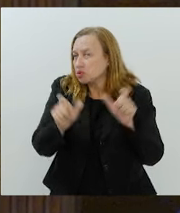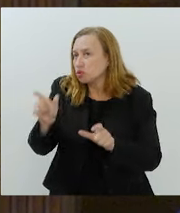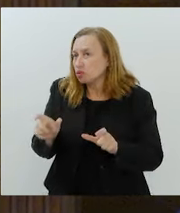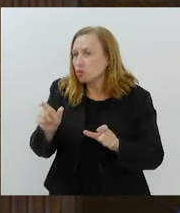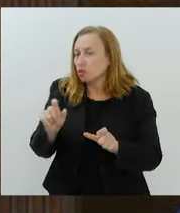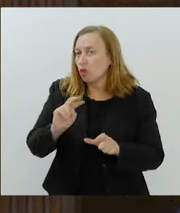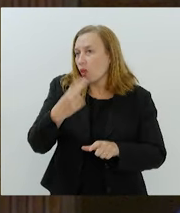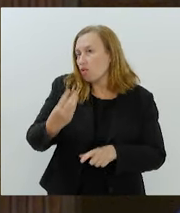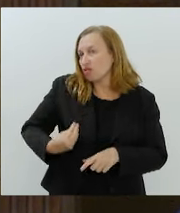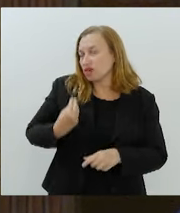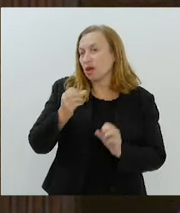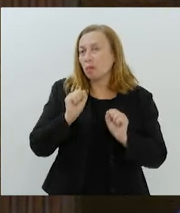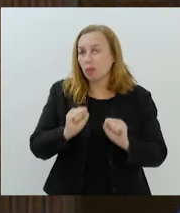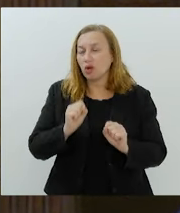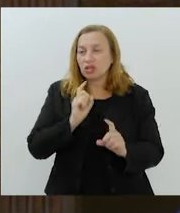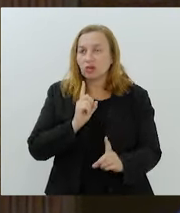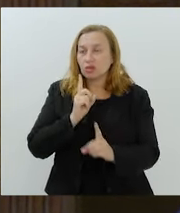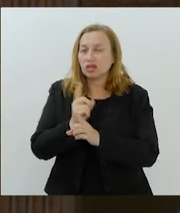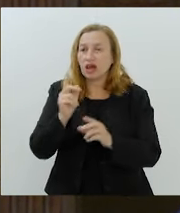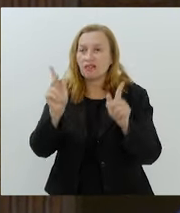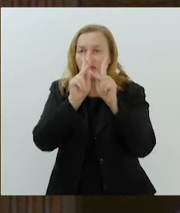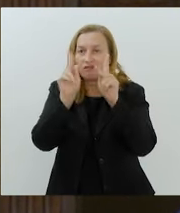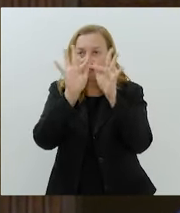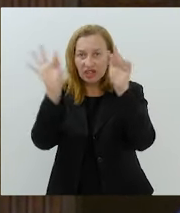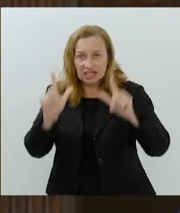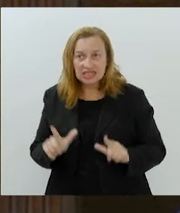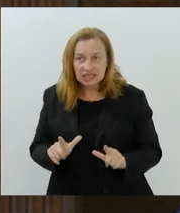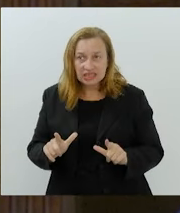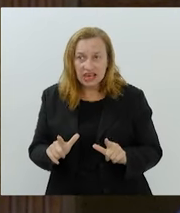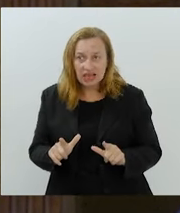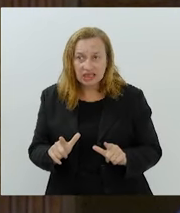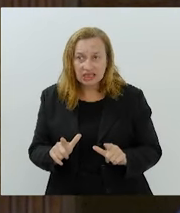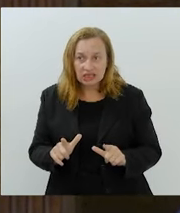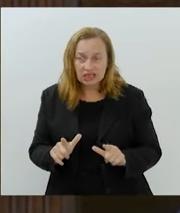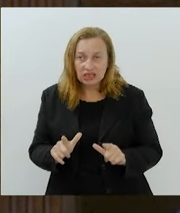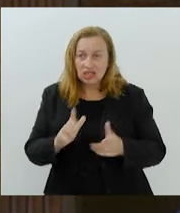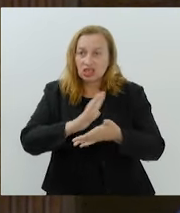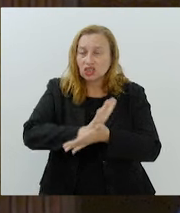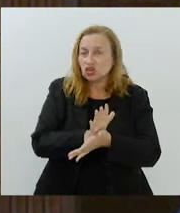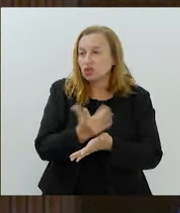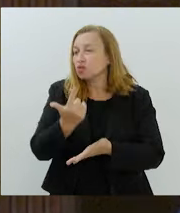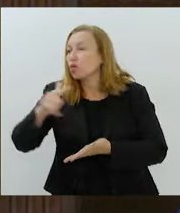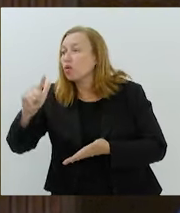e, por que não dizer, felicidade em cima da destruição de